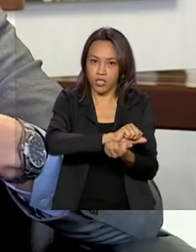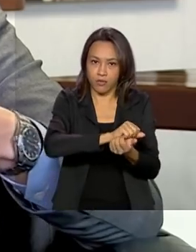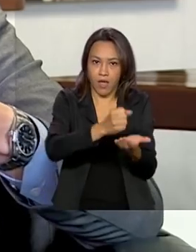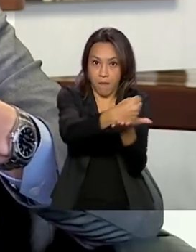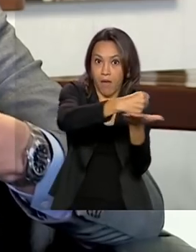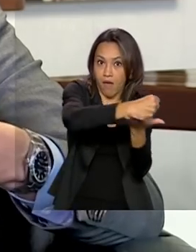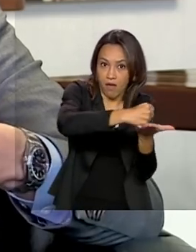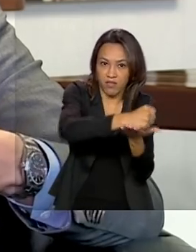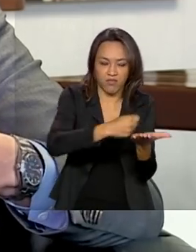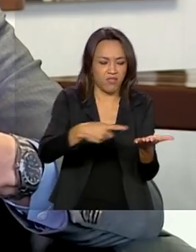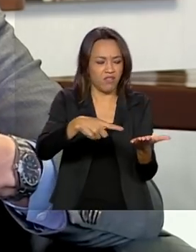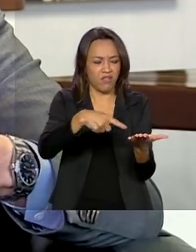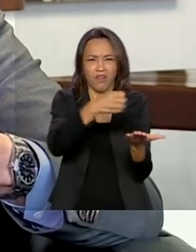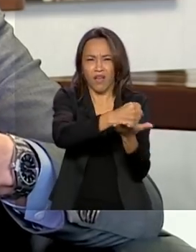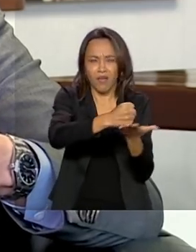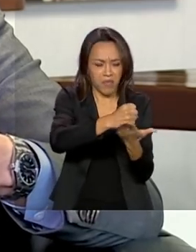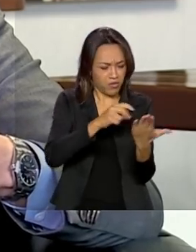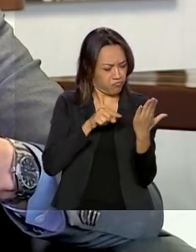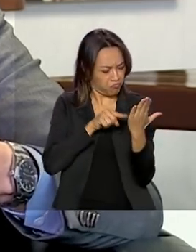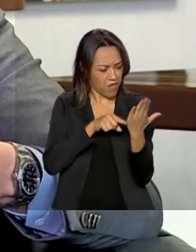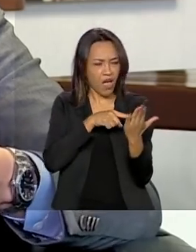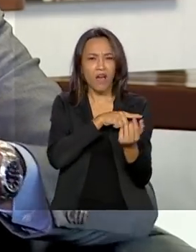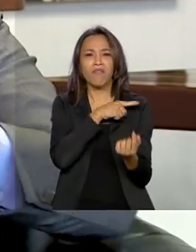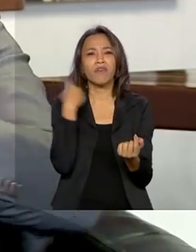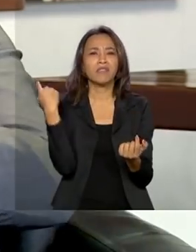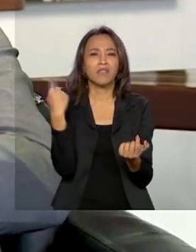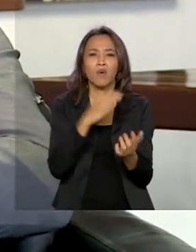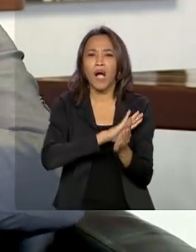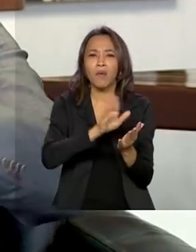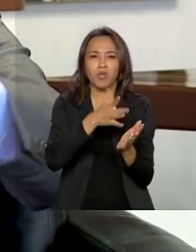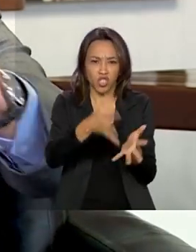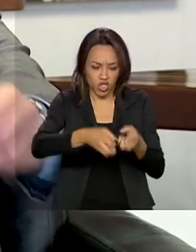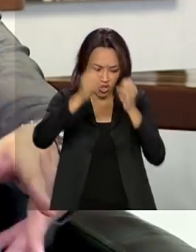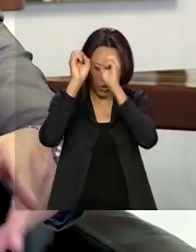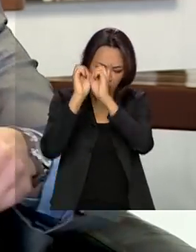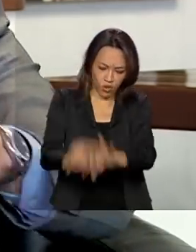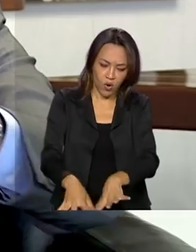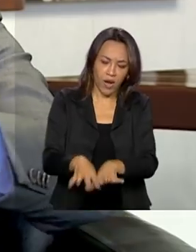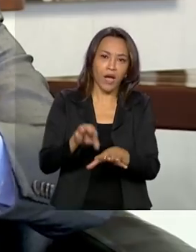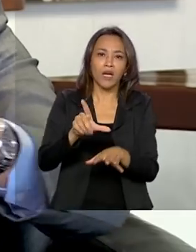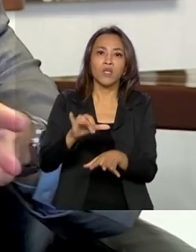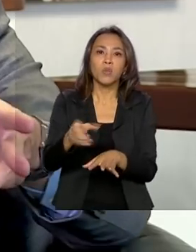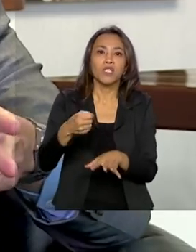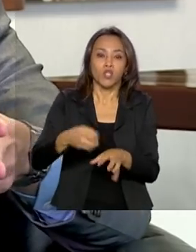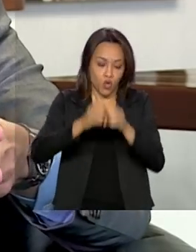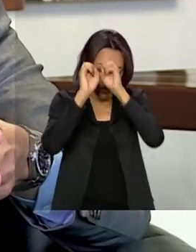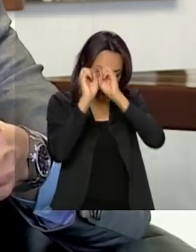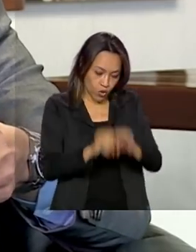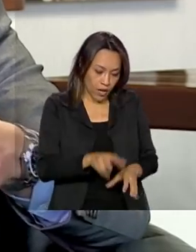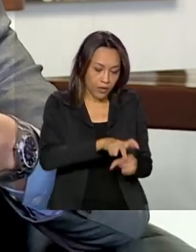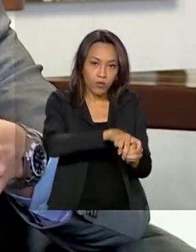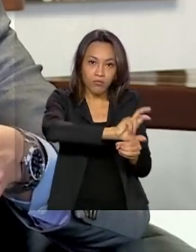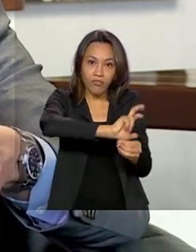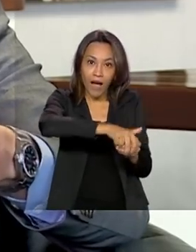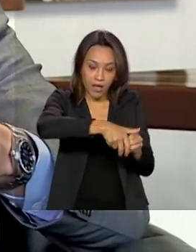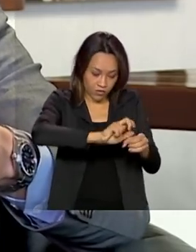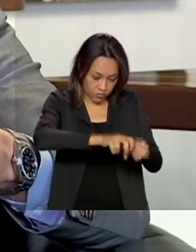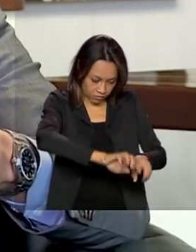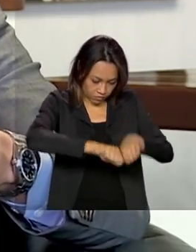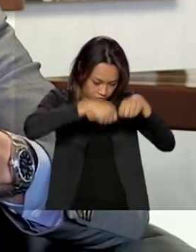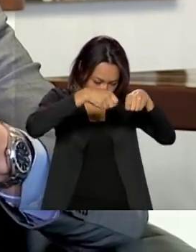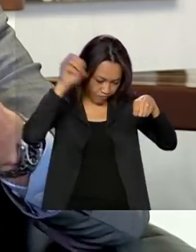velho, vencido, ou que você não quer mais, ao invés de descartar no lixo ou descartar na privada, o que muita gente faz, no vaso